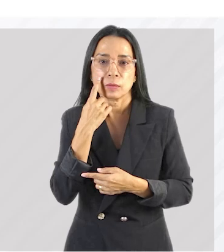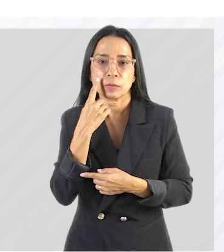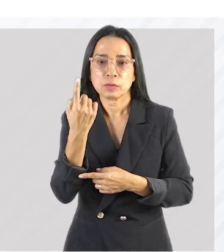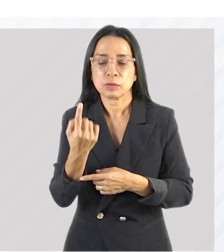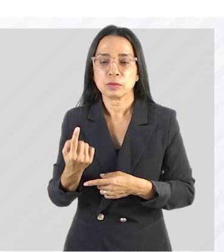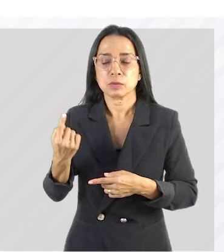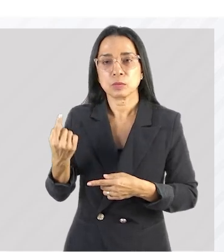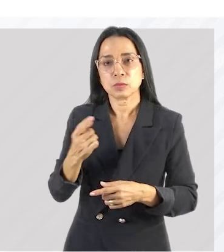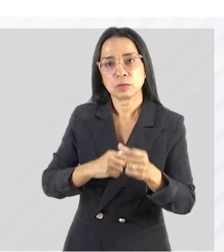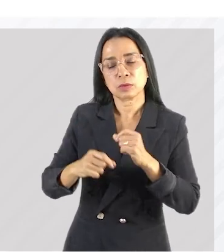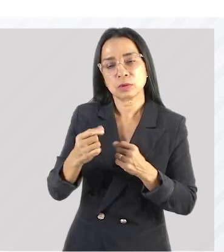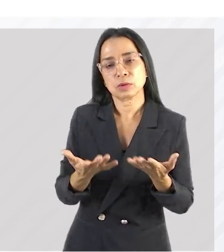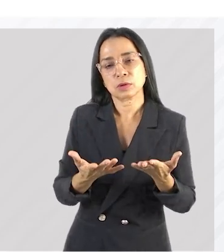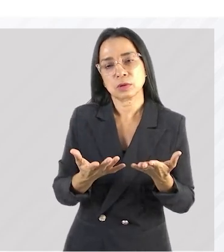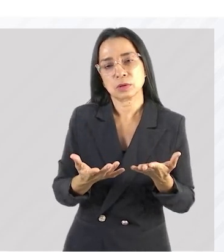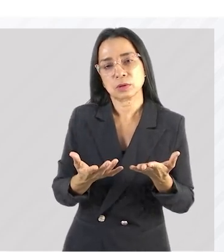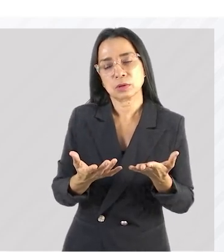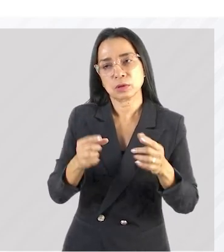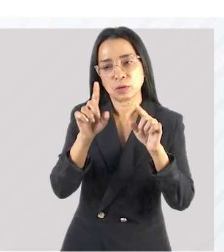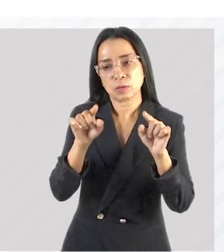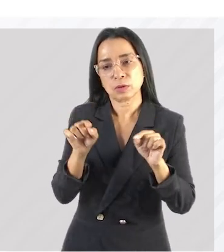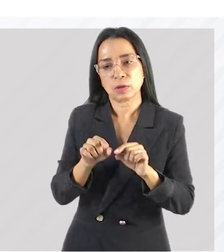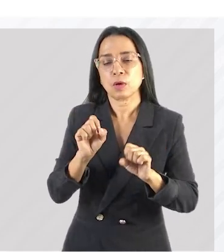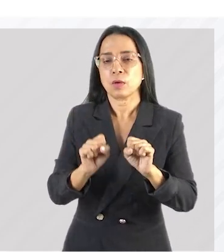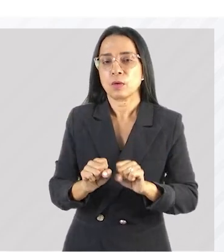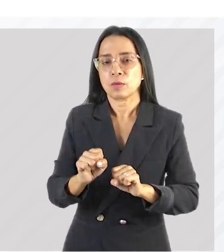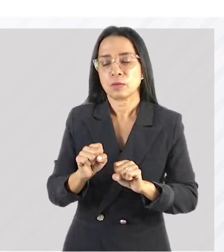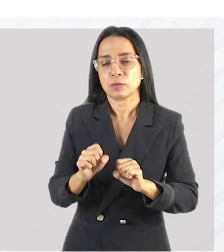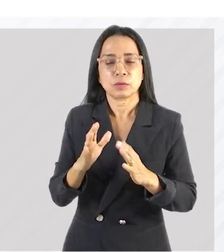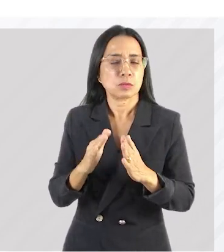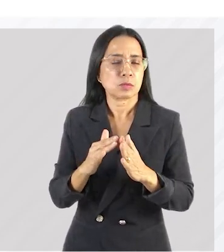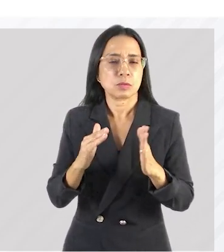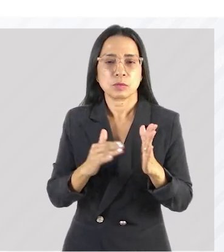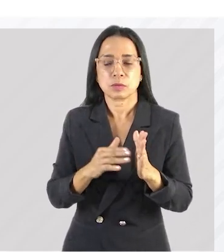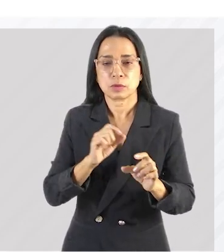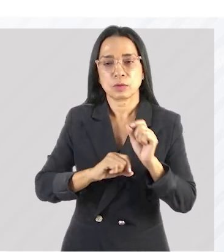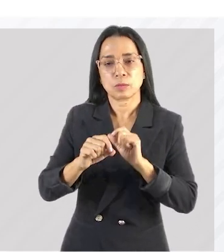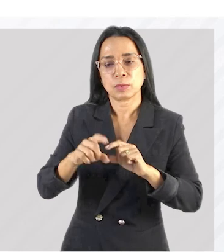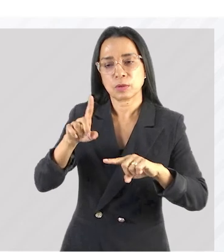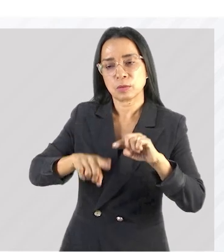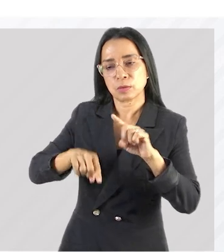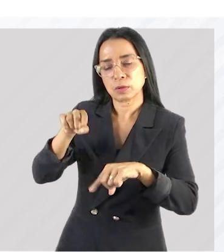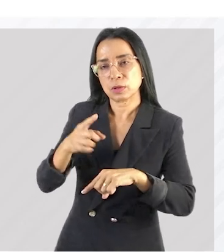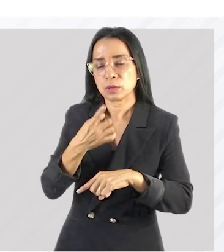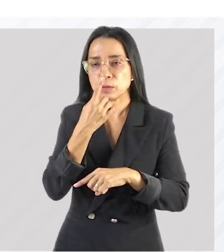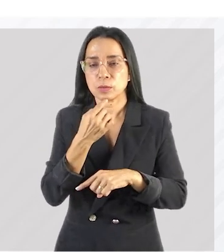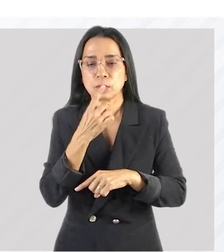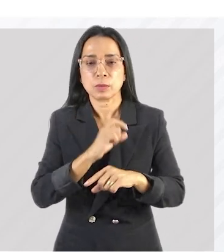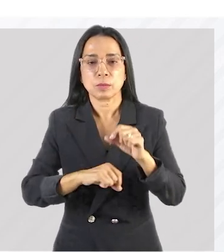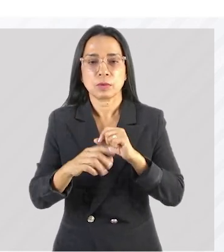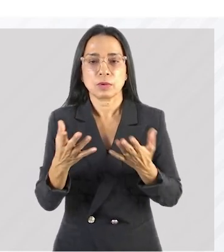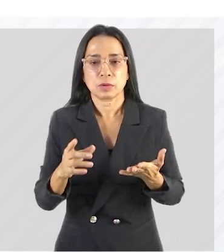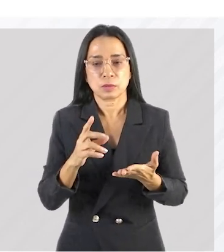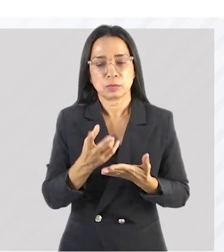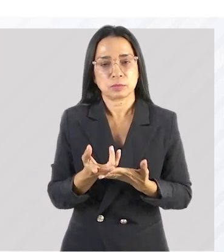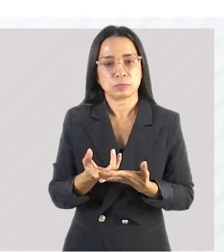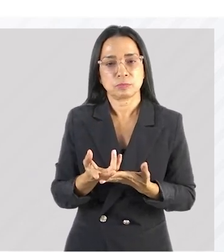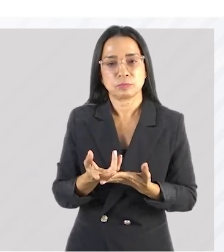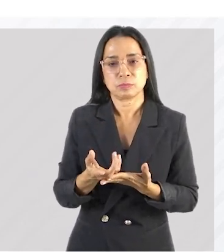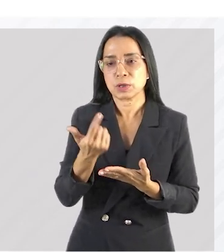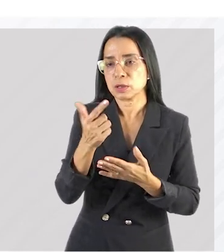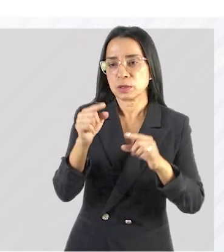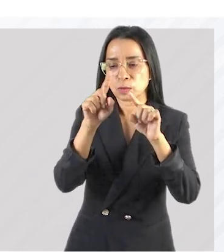Considerando que o referido triângulo fosse confeccionado totalmente com material vermelho, ou seja, sem